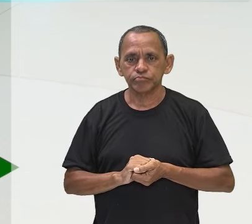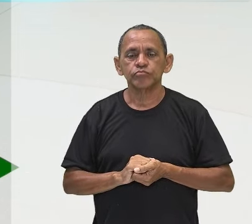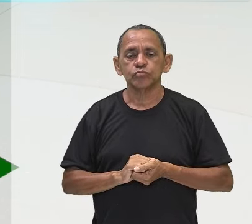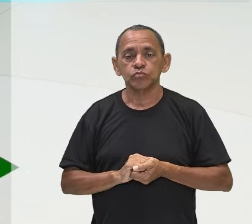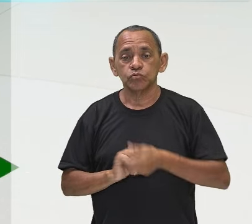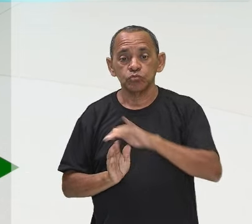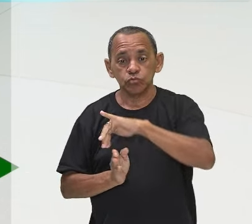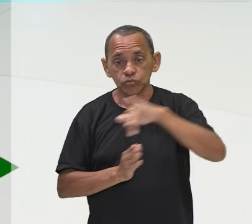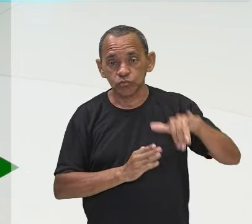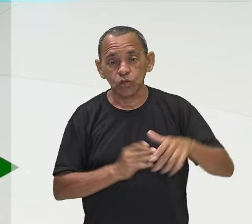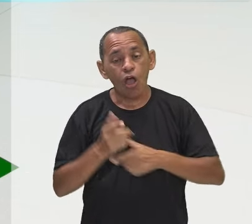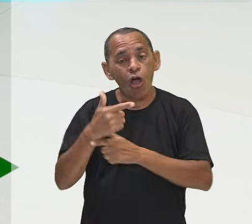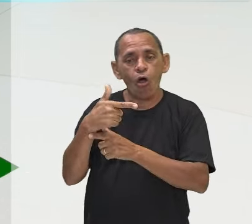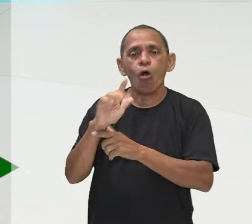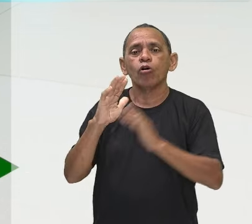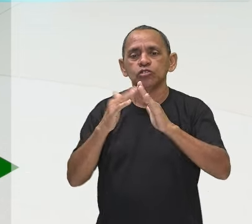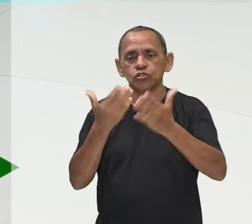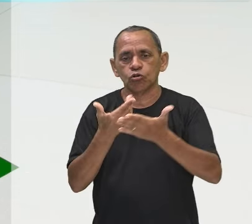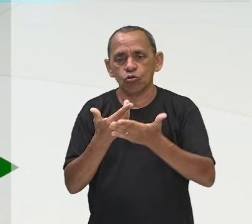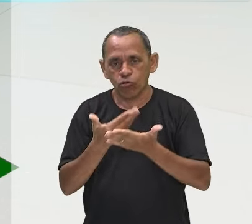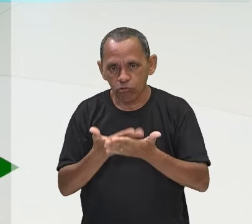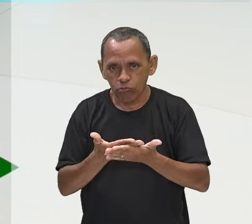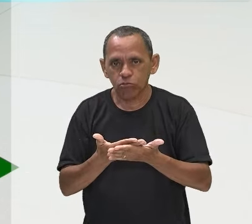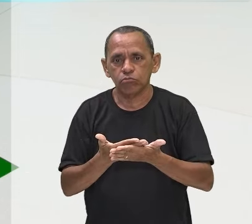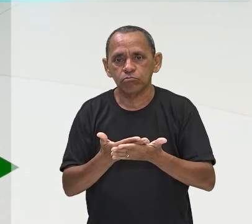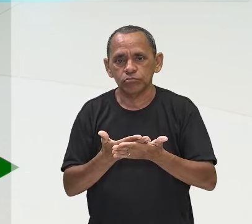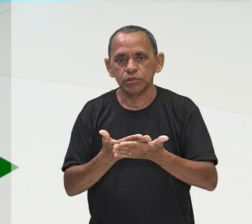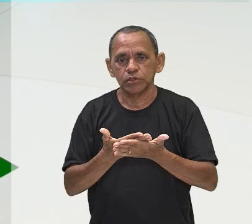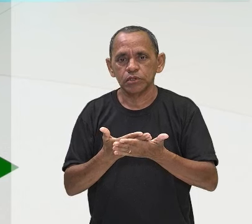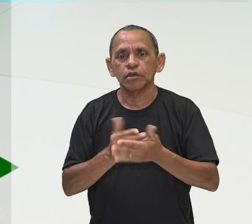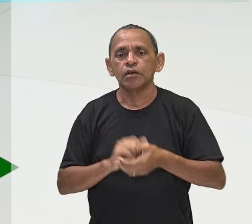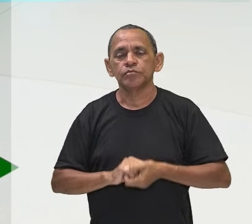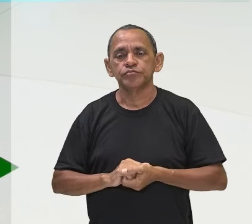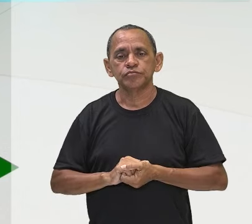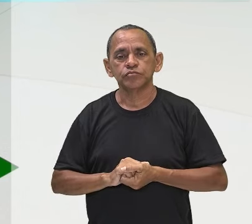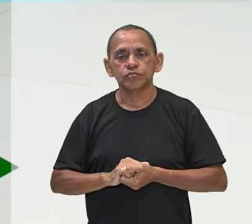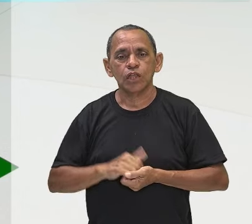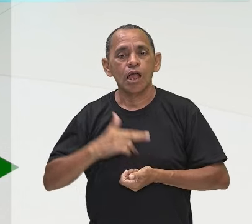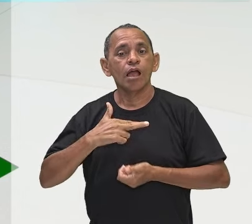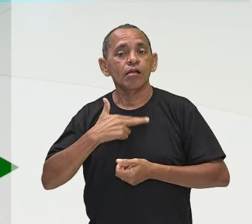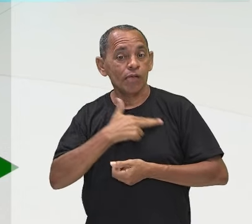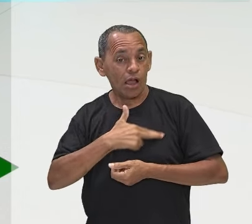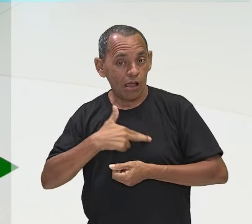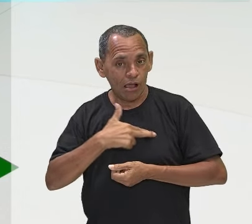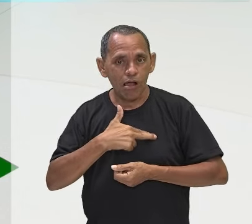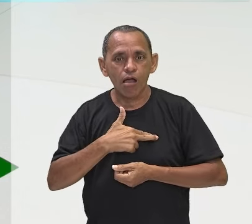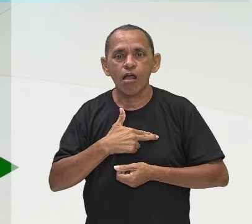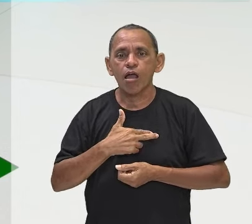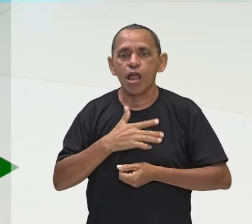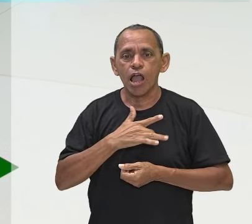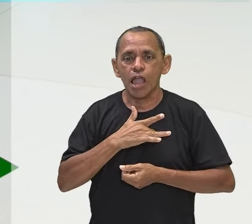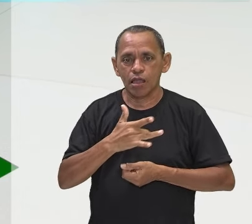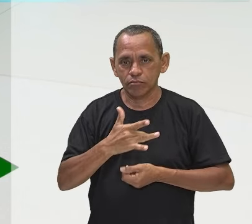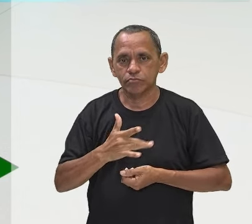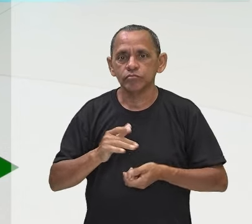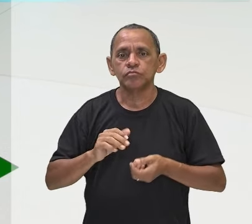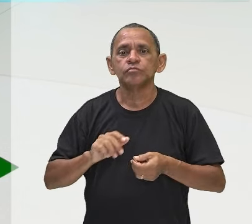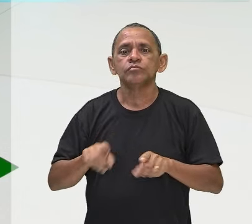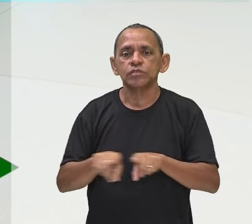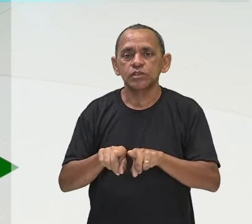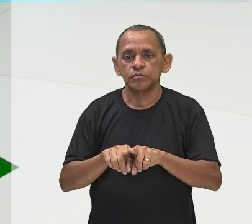vai aparecer aí para vocês, que é o romantismo. O romantismo vai ter aquela idealização da mulher, mas não só